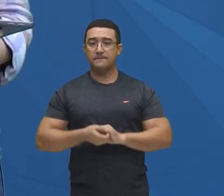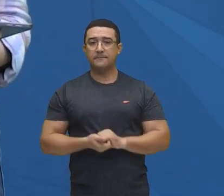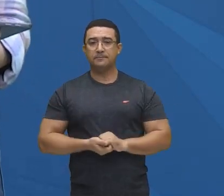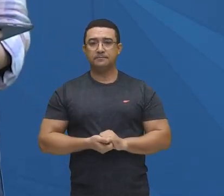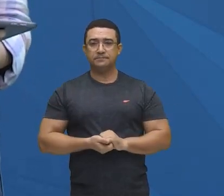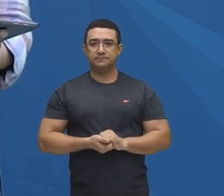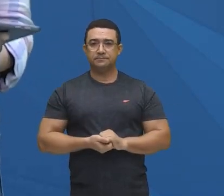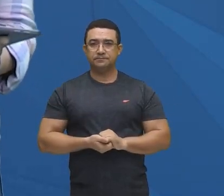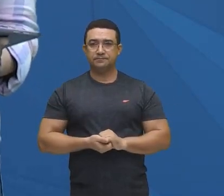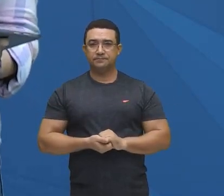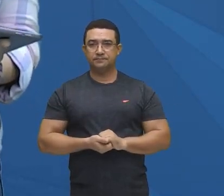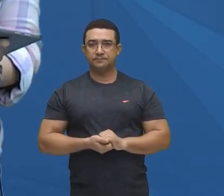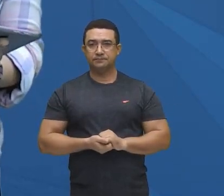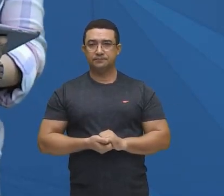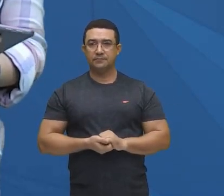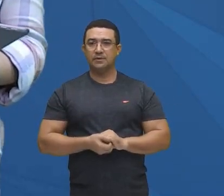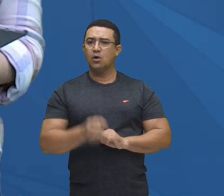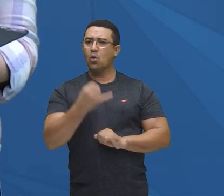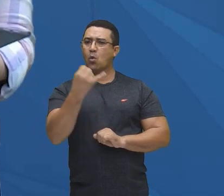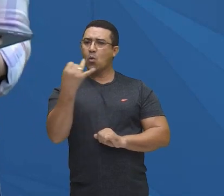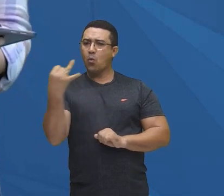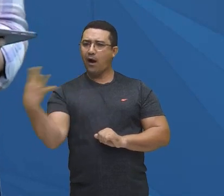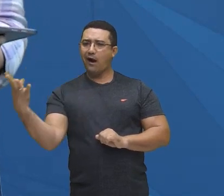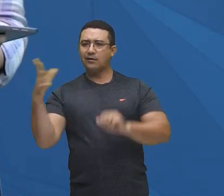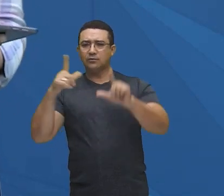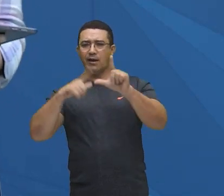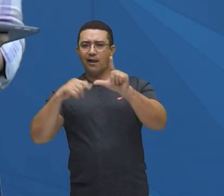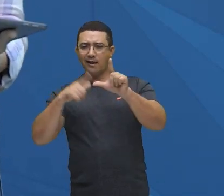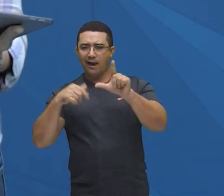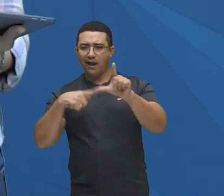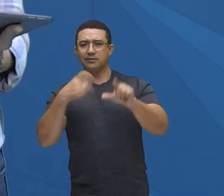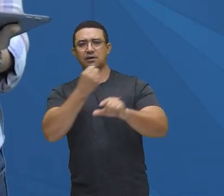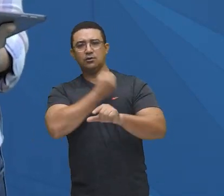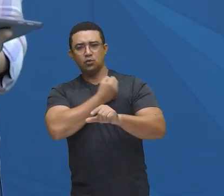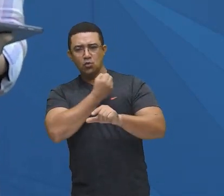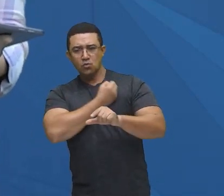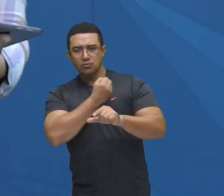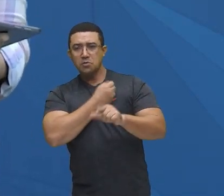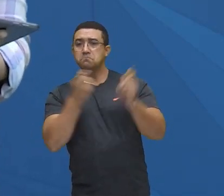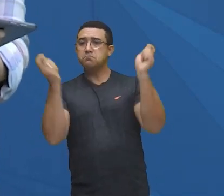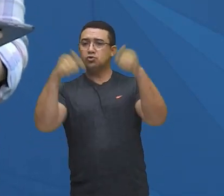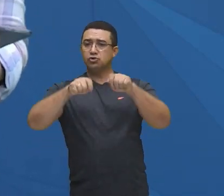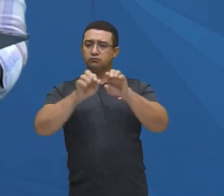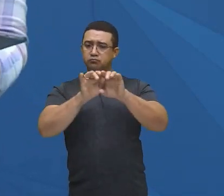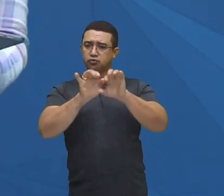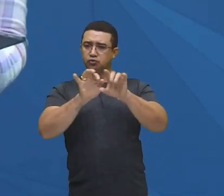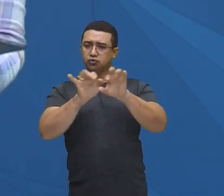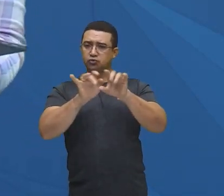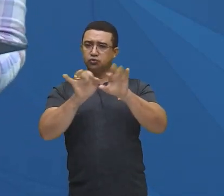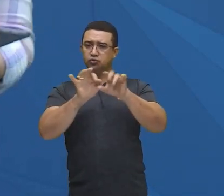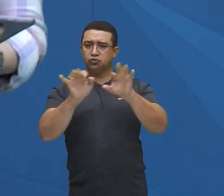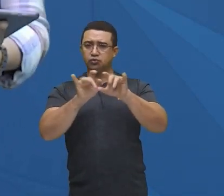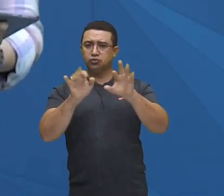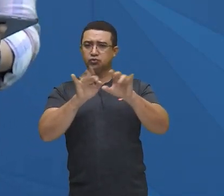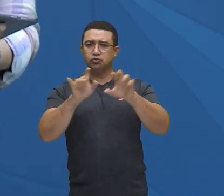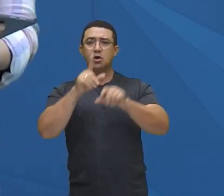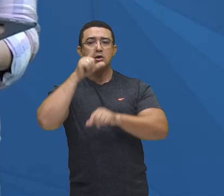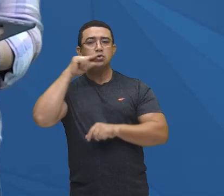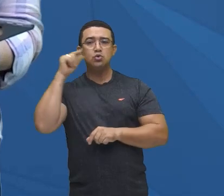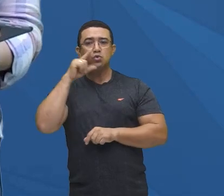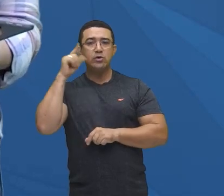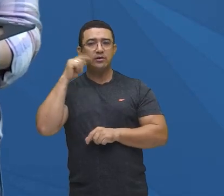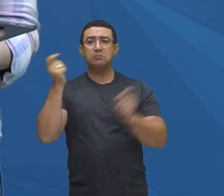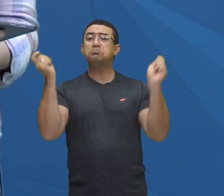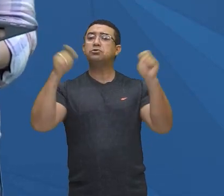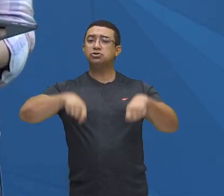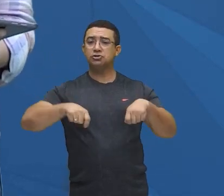Facebook. E agora, quantos caracteres, ou seja, quantas letras, números, né, dígitos, a gente pode estar dizendo assim, que é